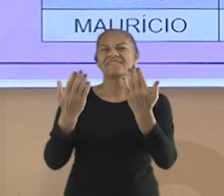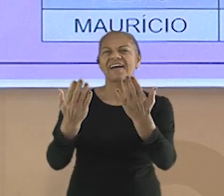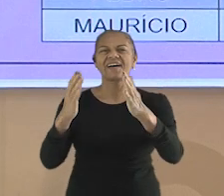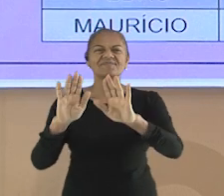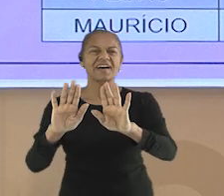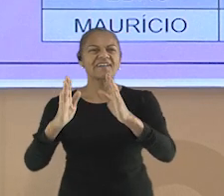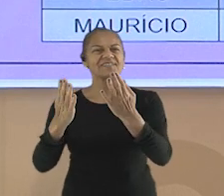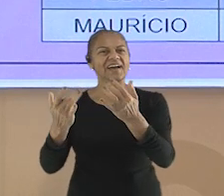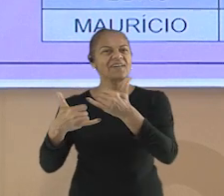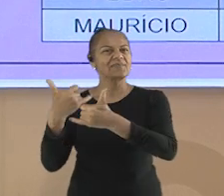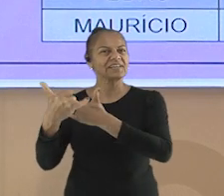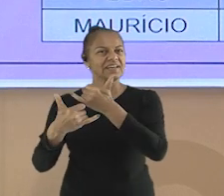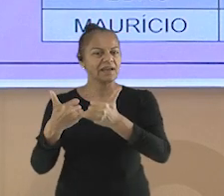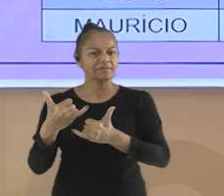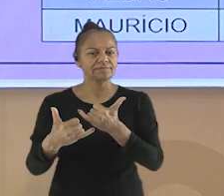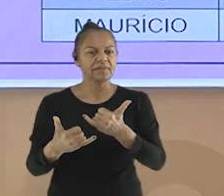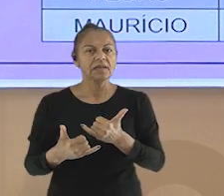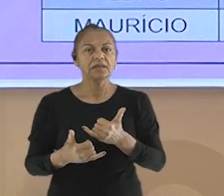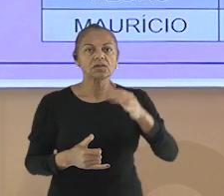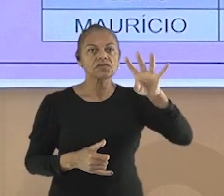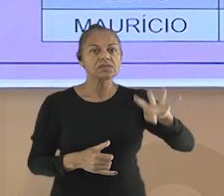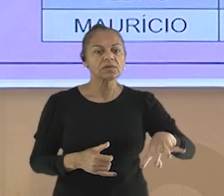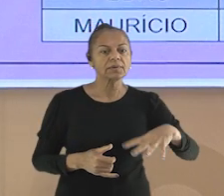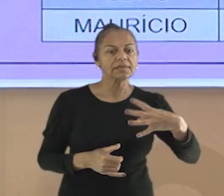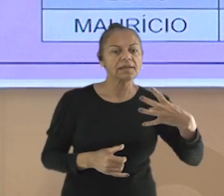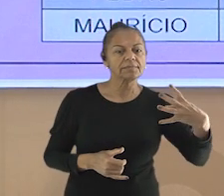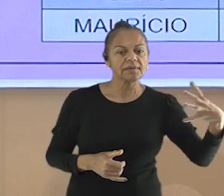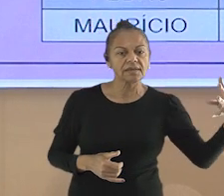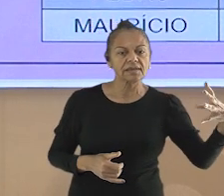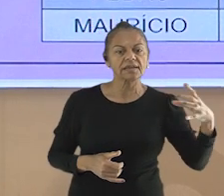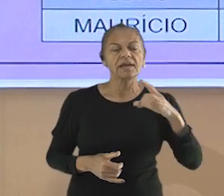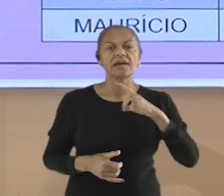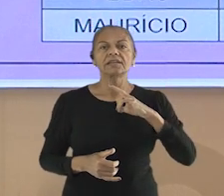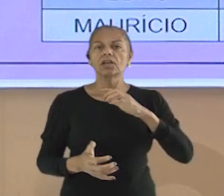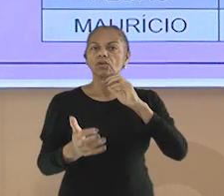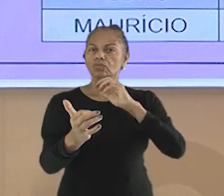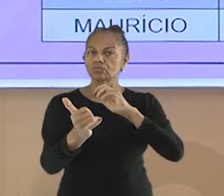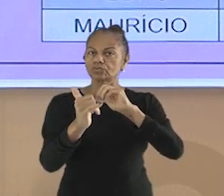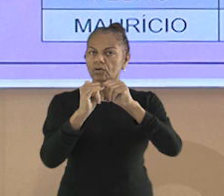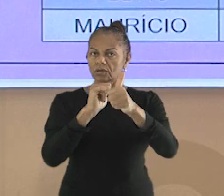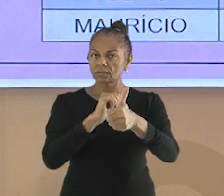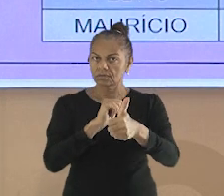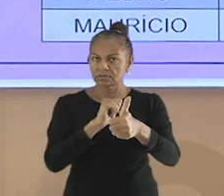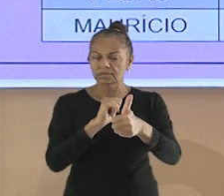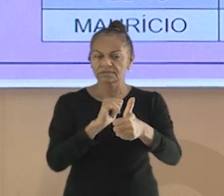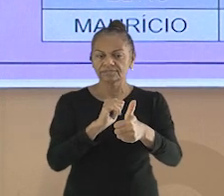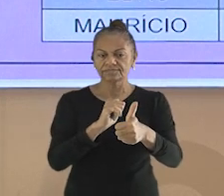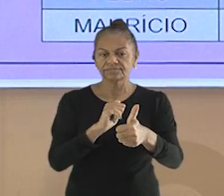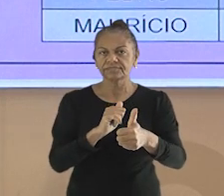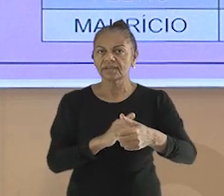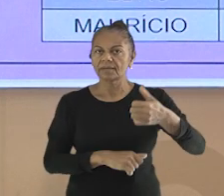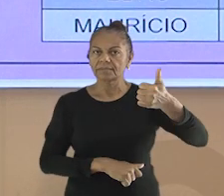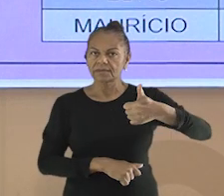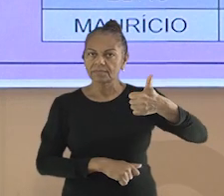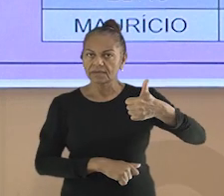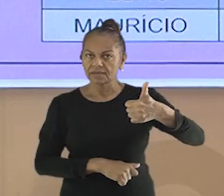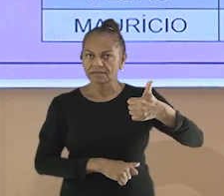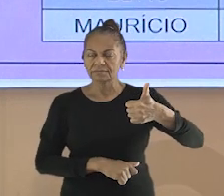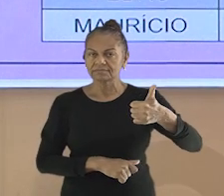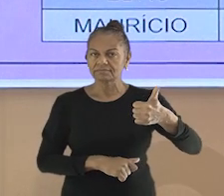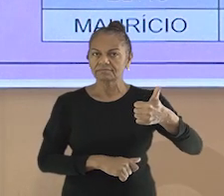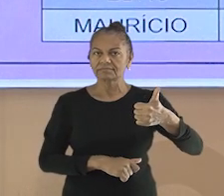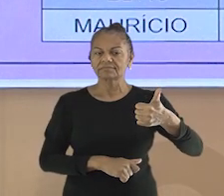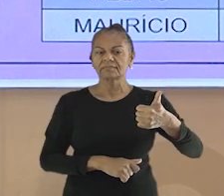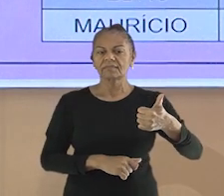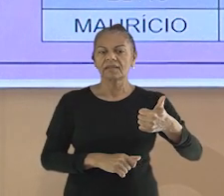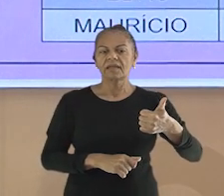eles anotaram a quantidade de pontos que fizeram em cada rodada em uma tabela. Então,